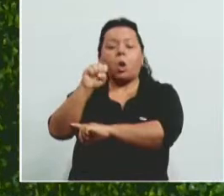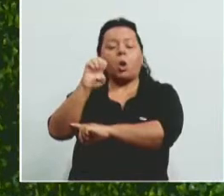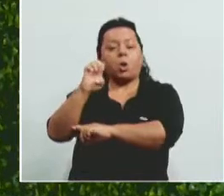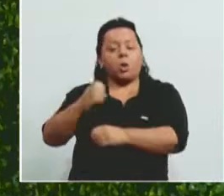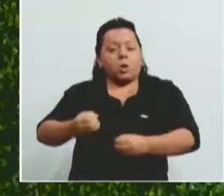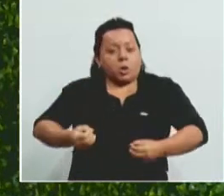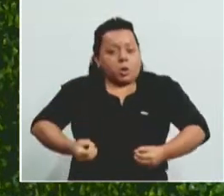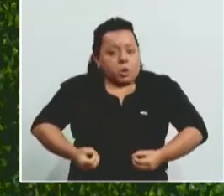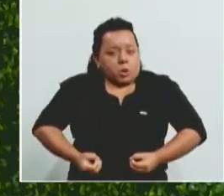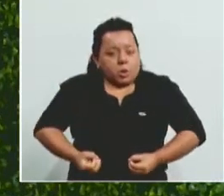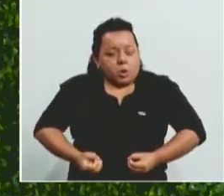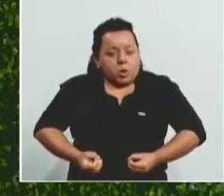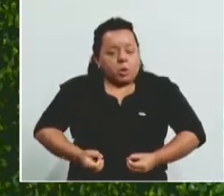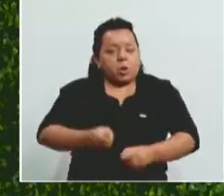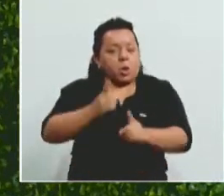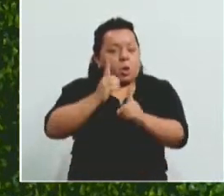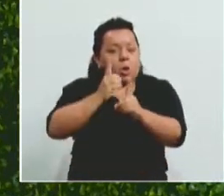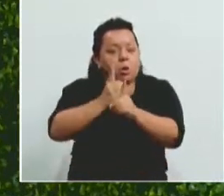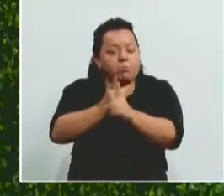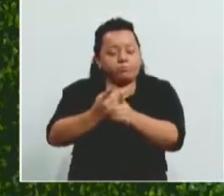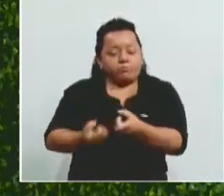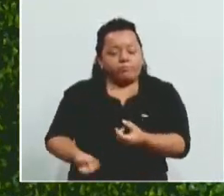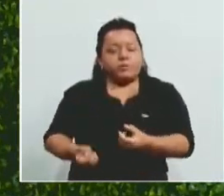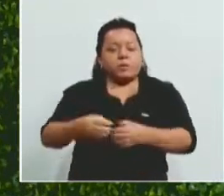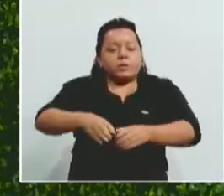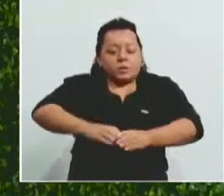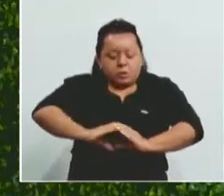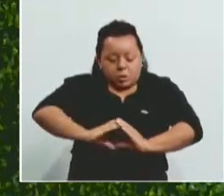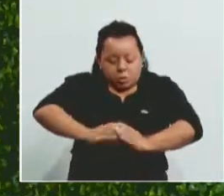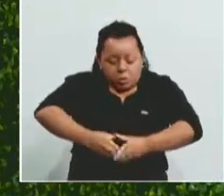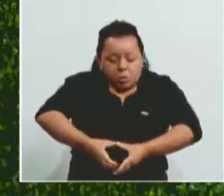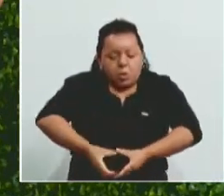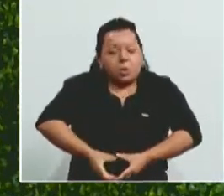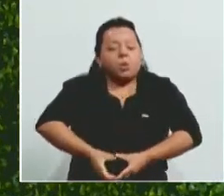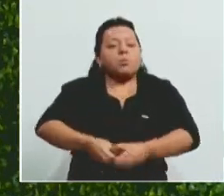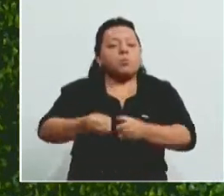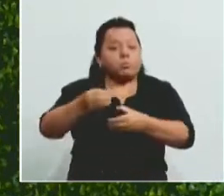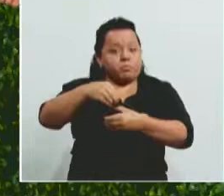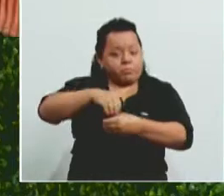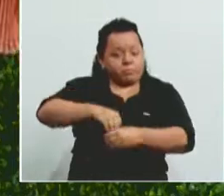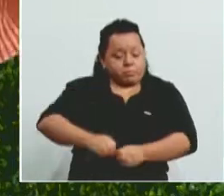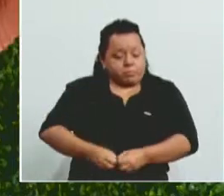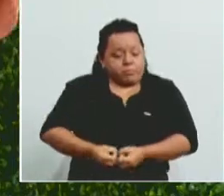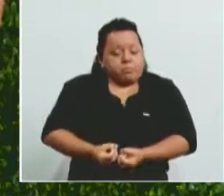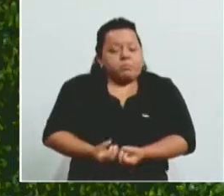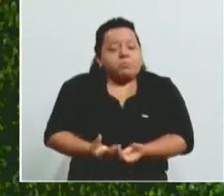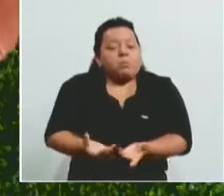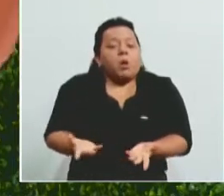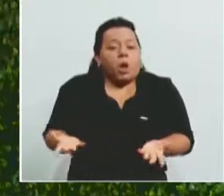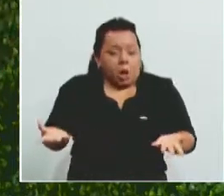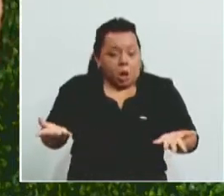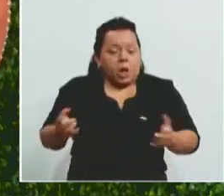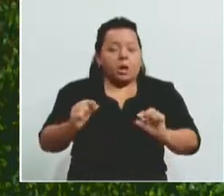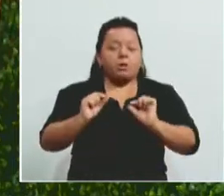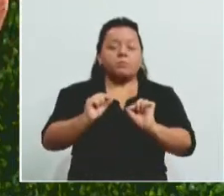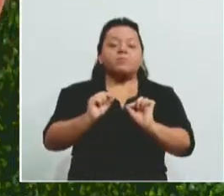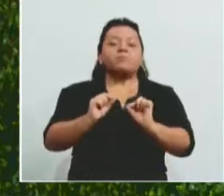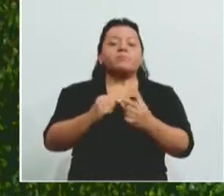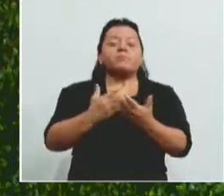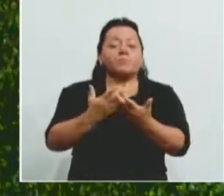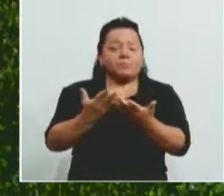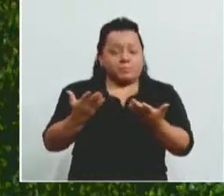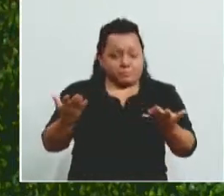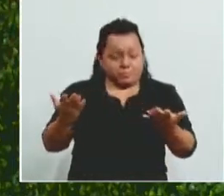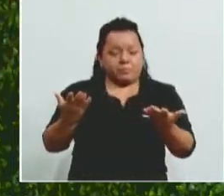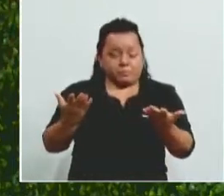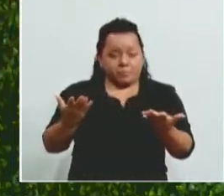de focos de dentro do útero para as outras partes que não seja uterina. Então,